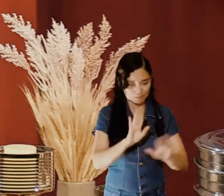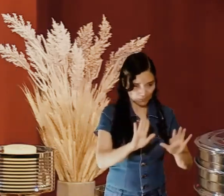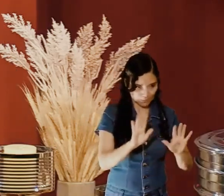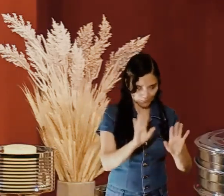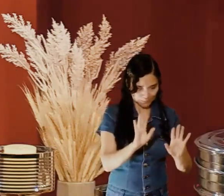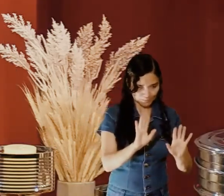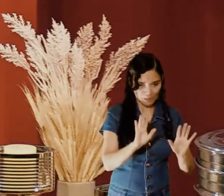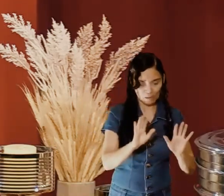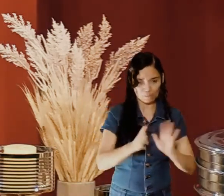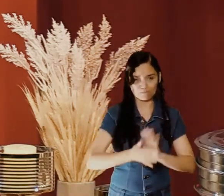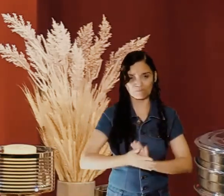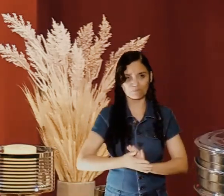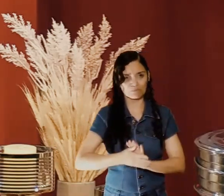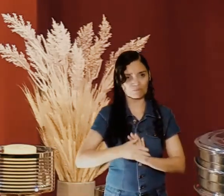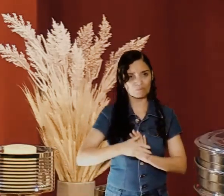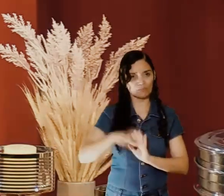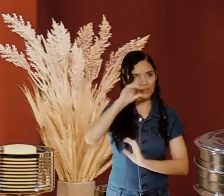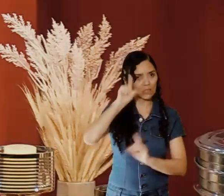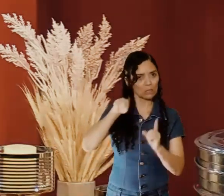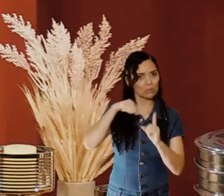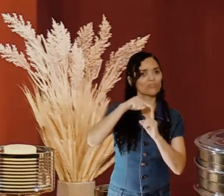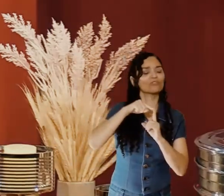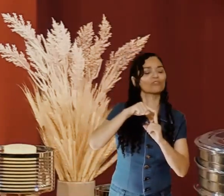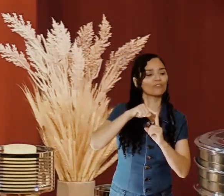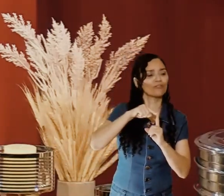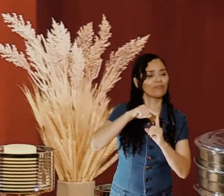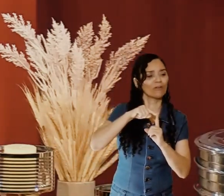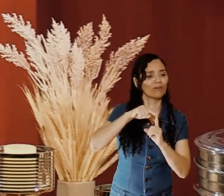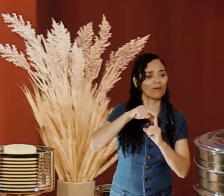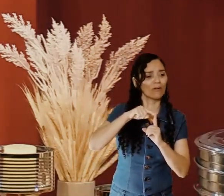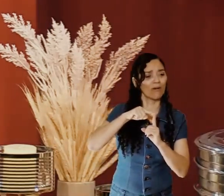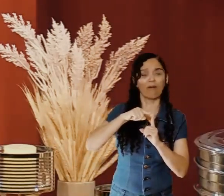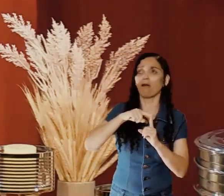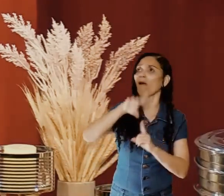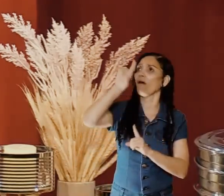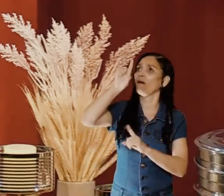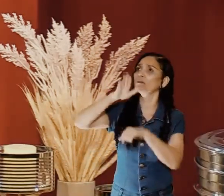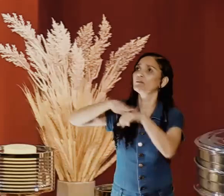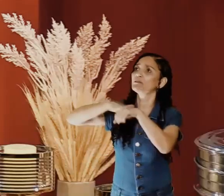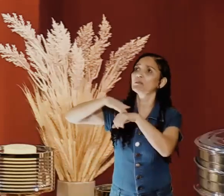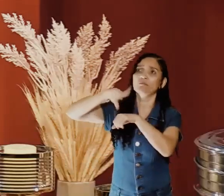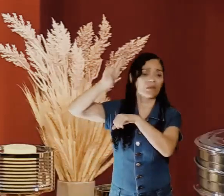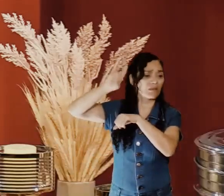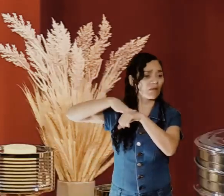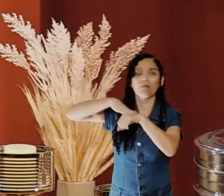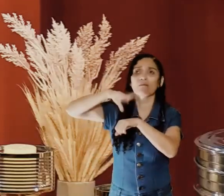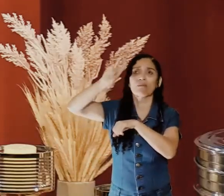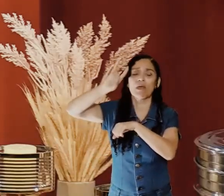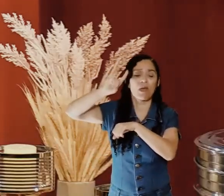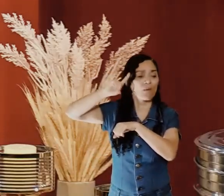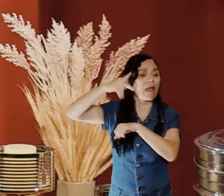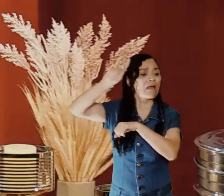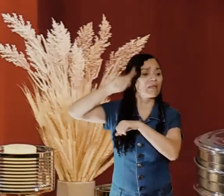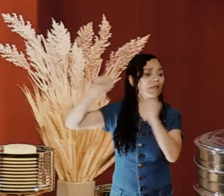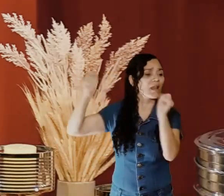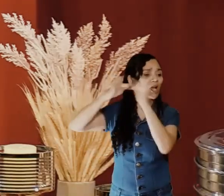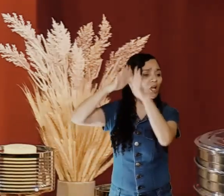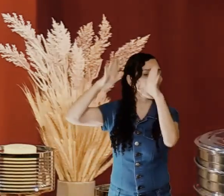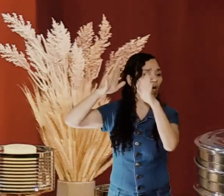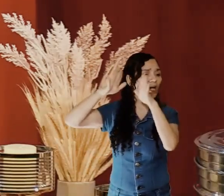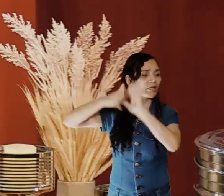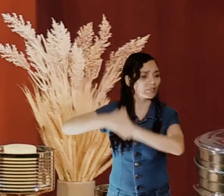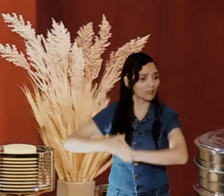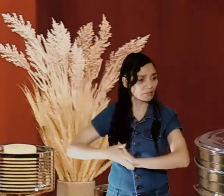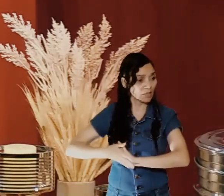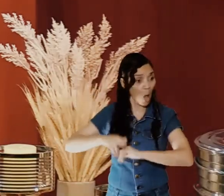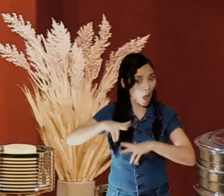A maior motivação do próprio Deus é Ele mesmo. É a glória dEle. Por isso, quando foi anunciado